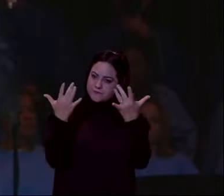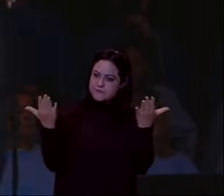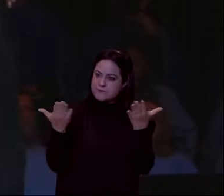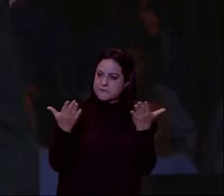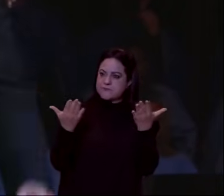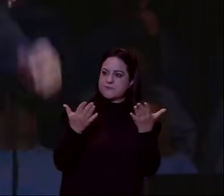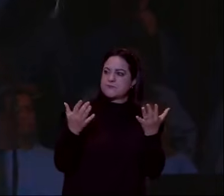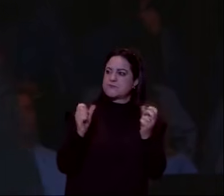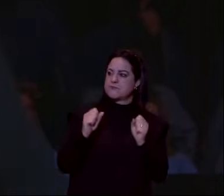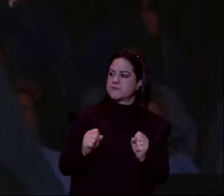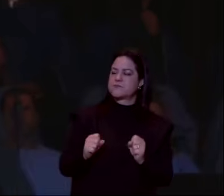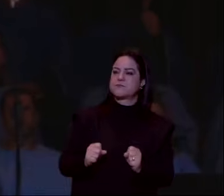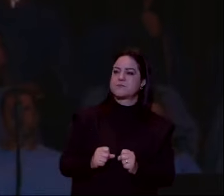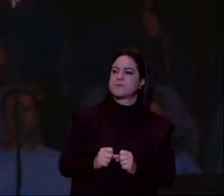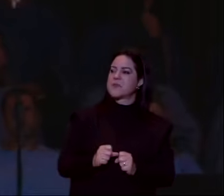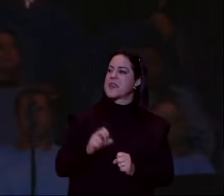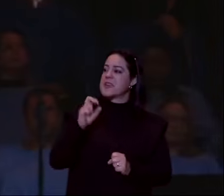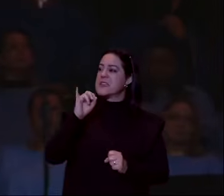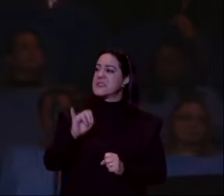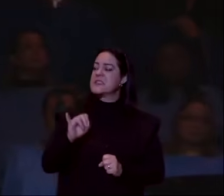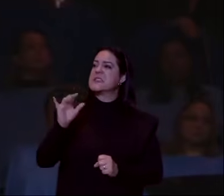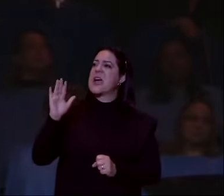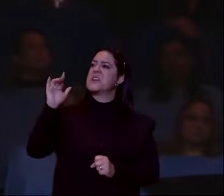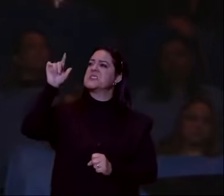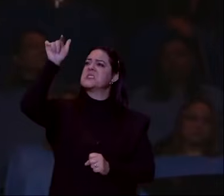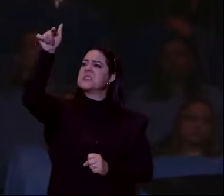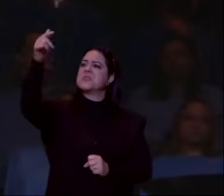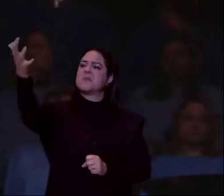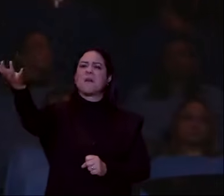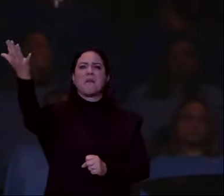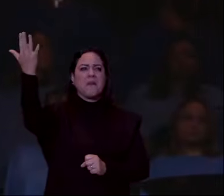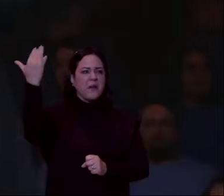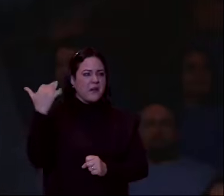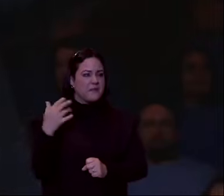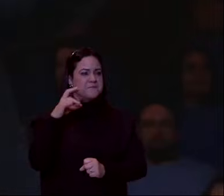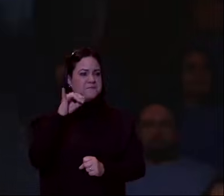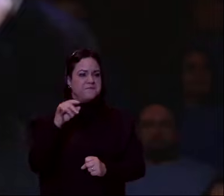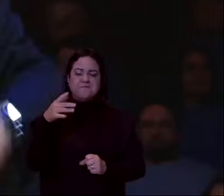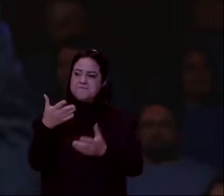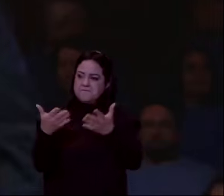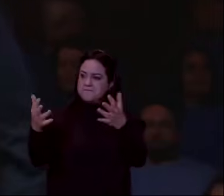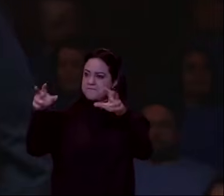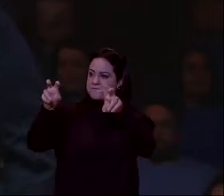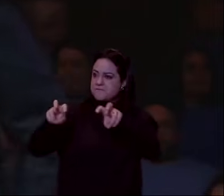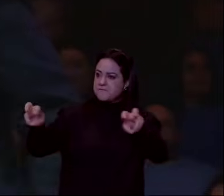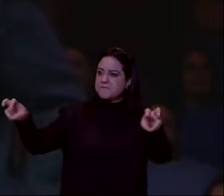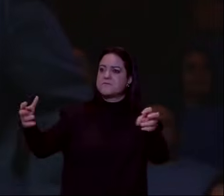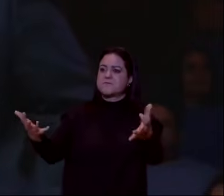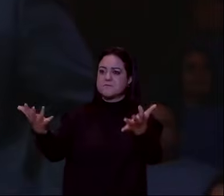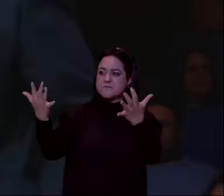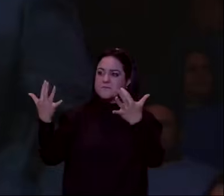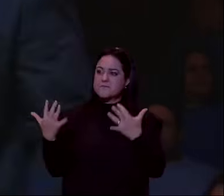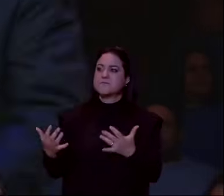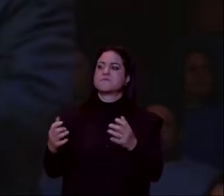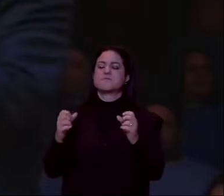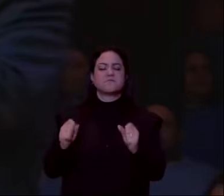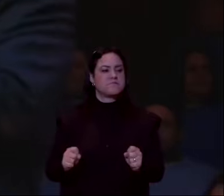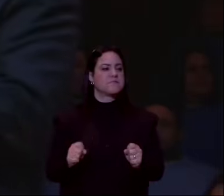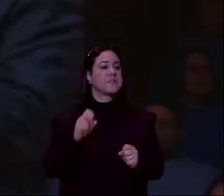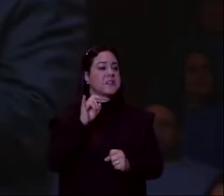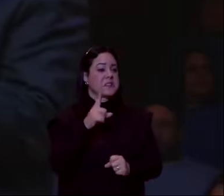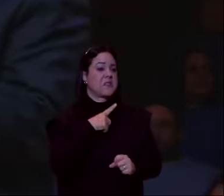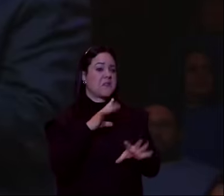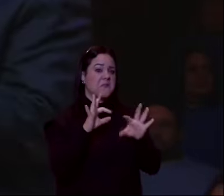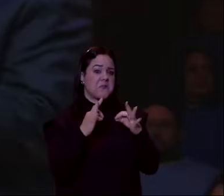vai chegando para cá. Se você está lá aí na galeria, vai descendo. Se você está aqui embaixo, vai vindo para cá. Vem aqui. Se tiver